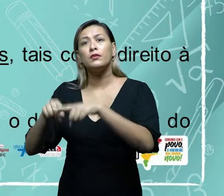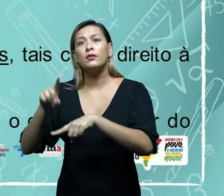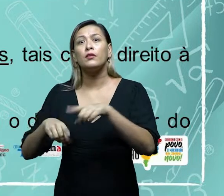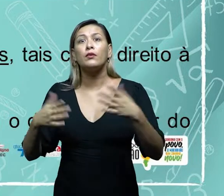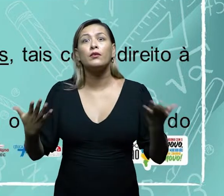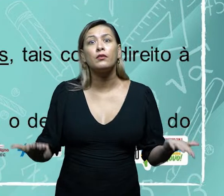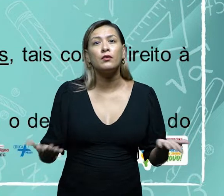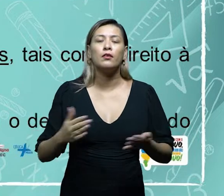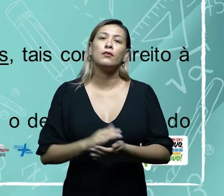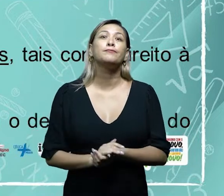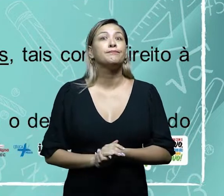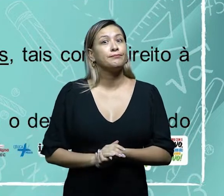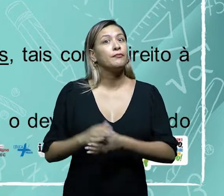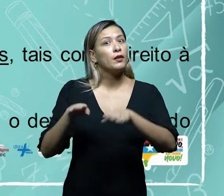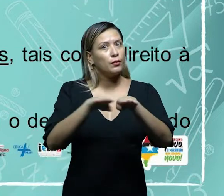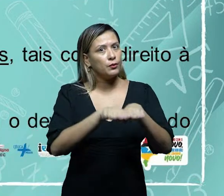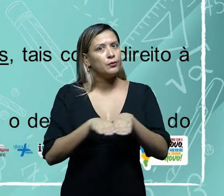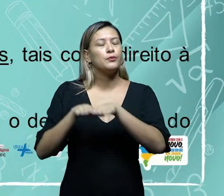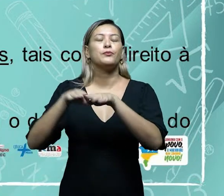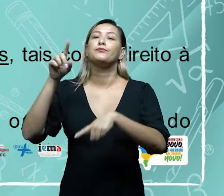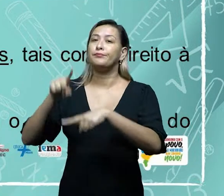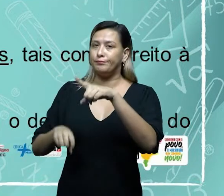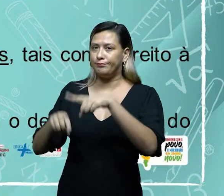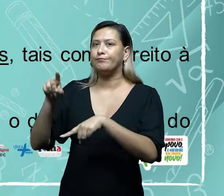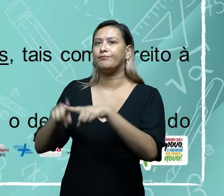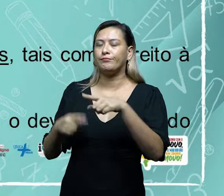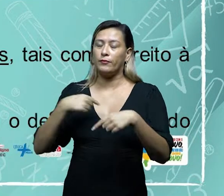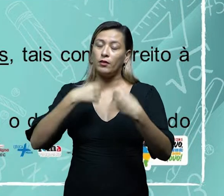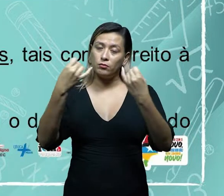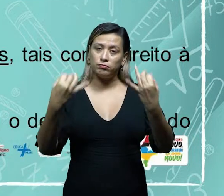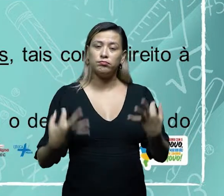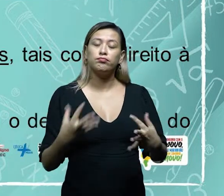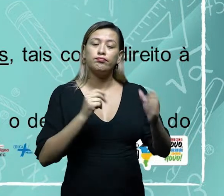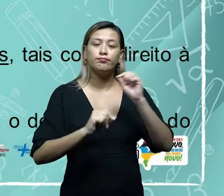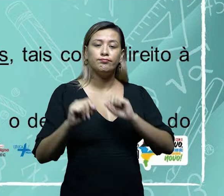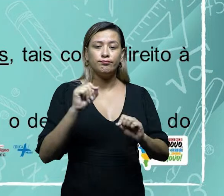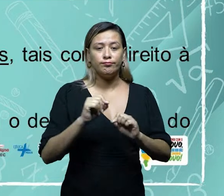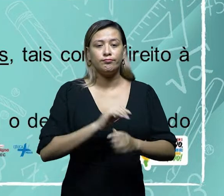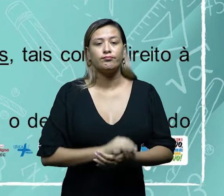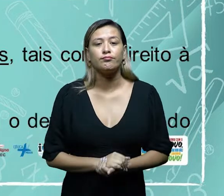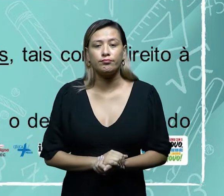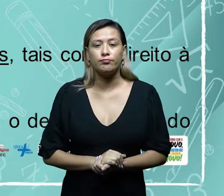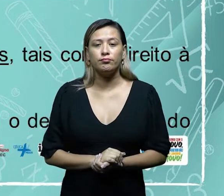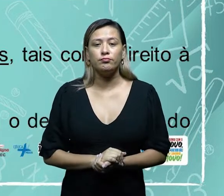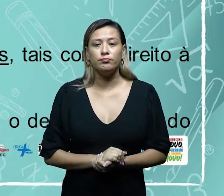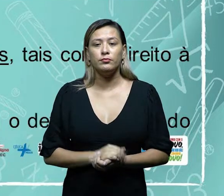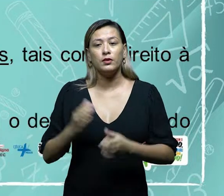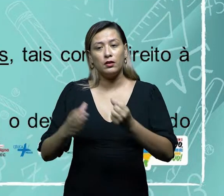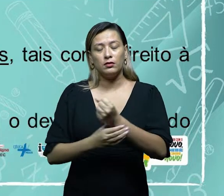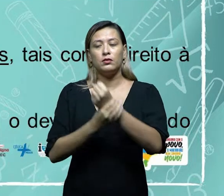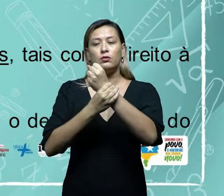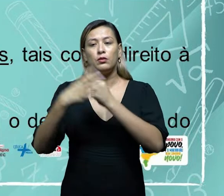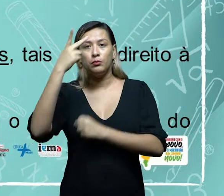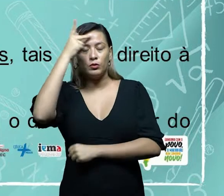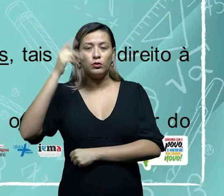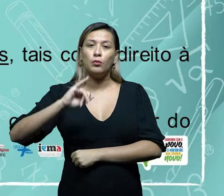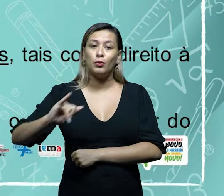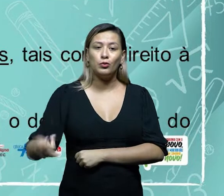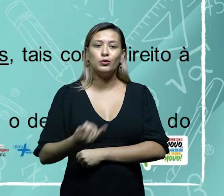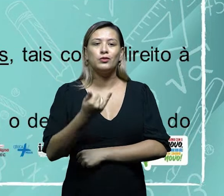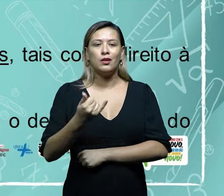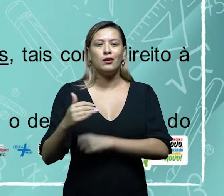Pessoal, é a igualdade material, aonde a gente diz que a igualdade material, ela assegura às pessoas